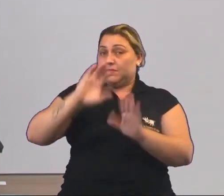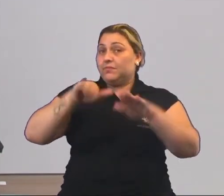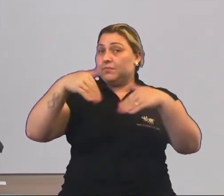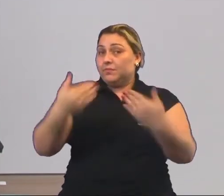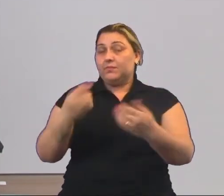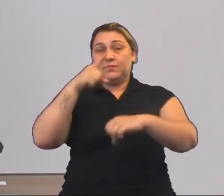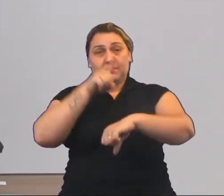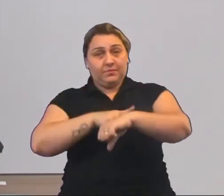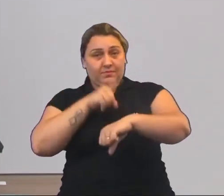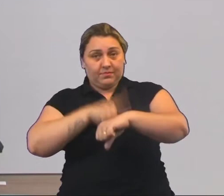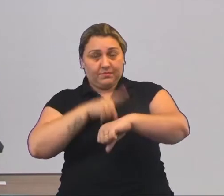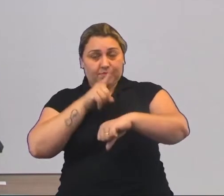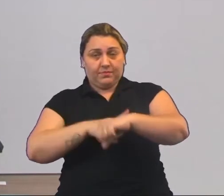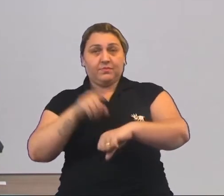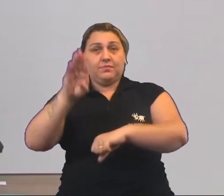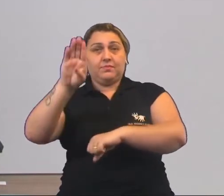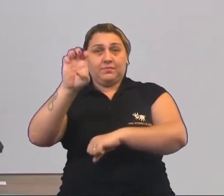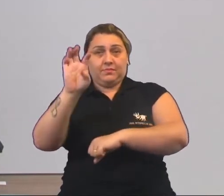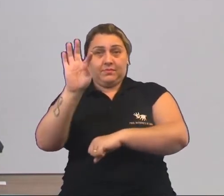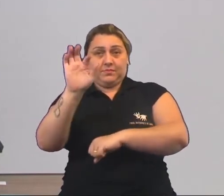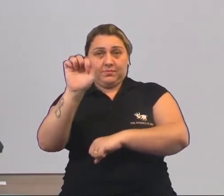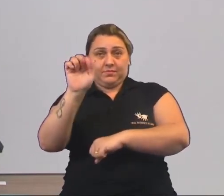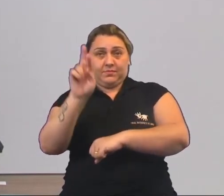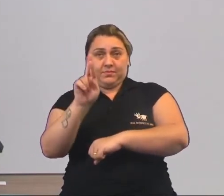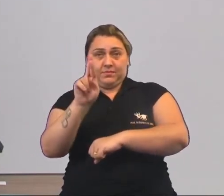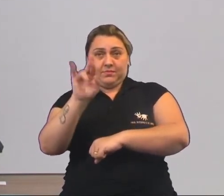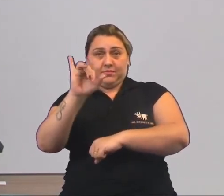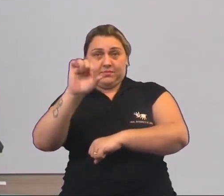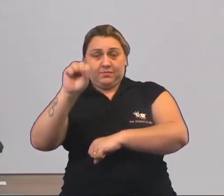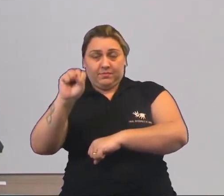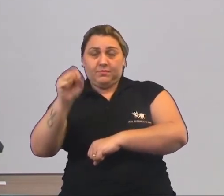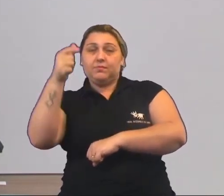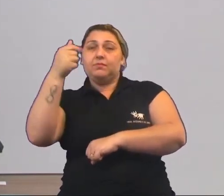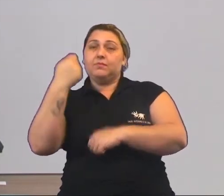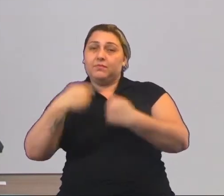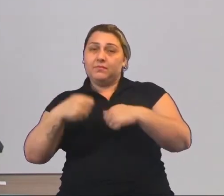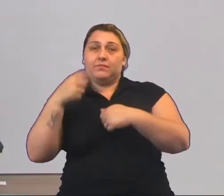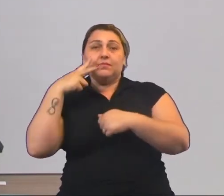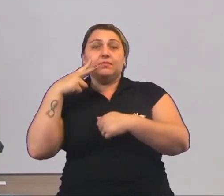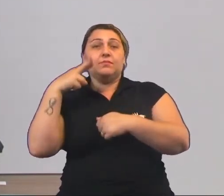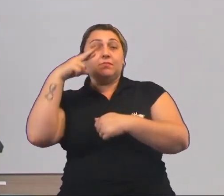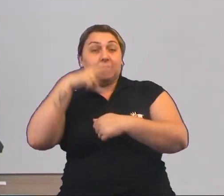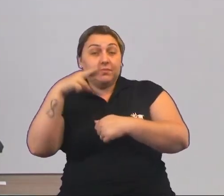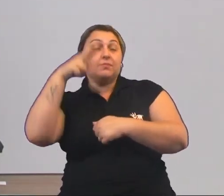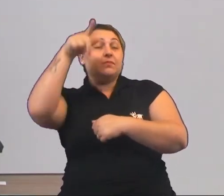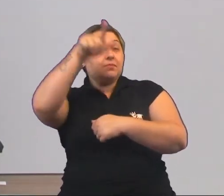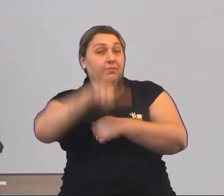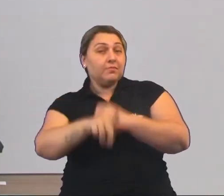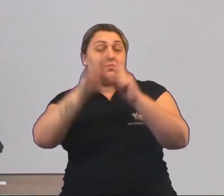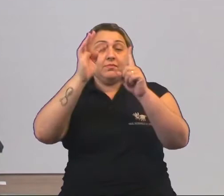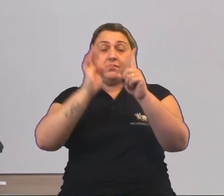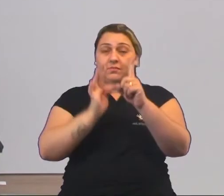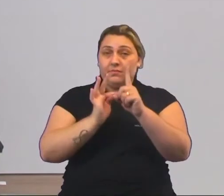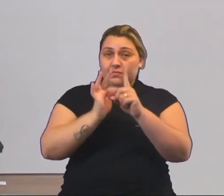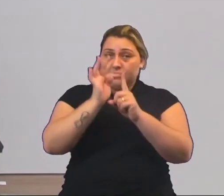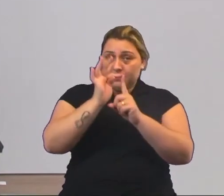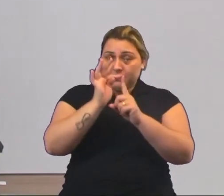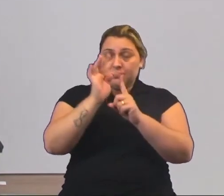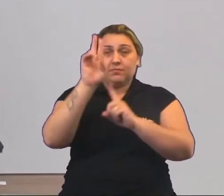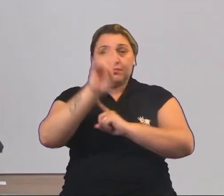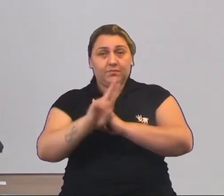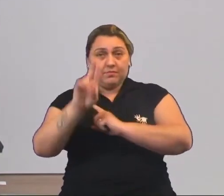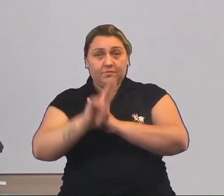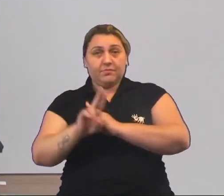Qual horário Beatriz deverá verificar a temperatura novamente? Então, 8 horas da manhã, ela vai fazer